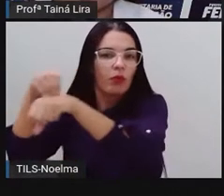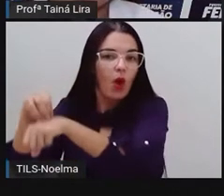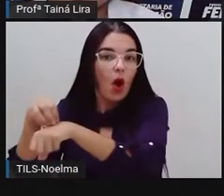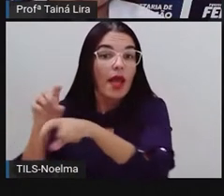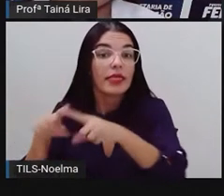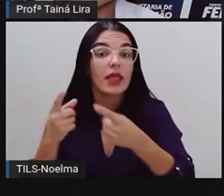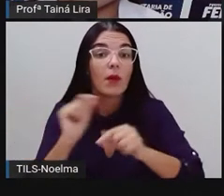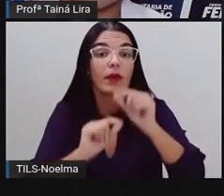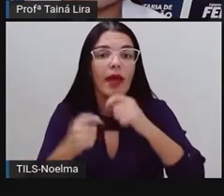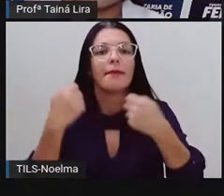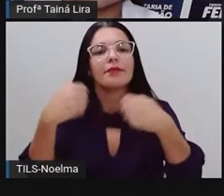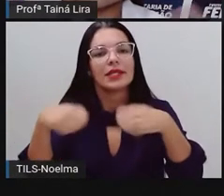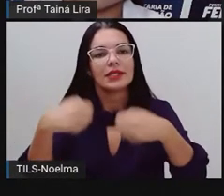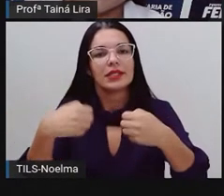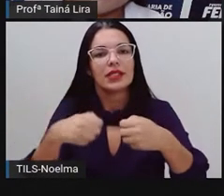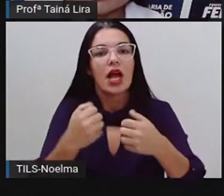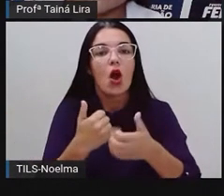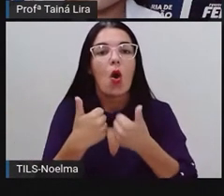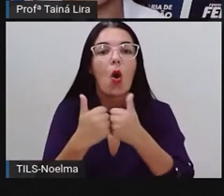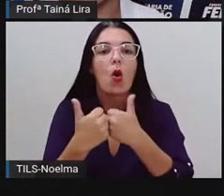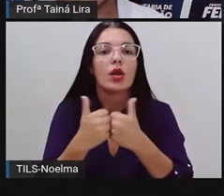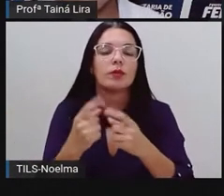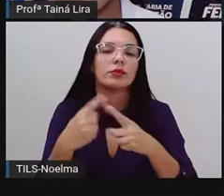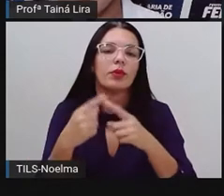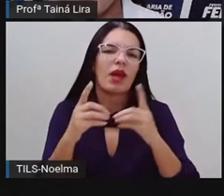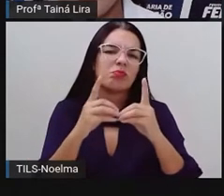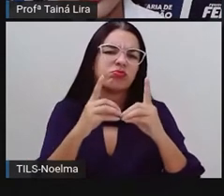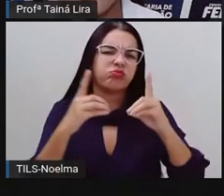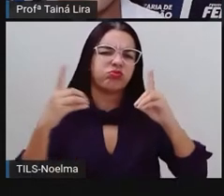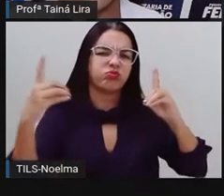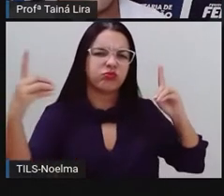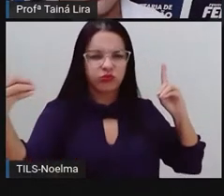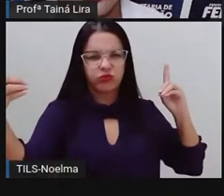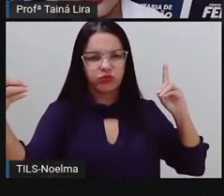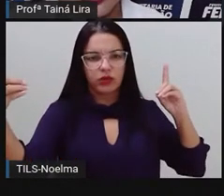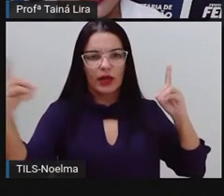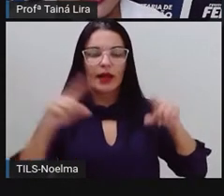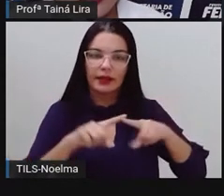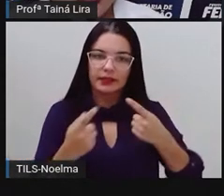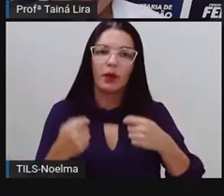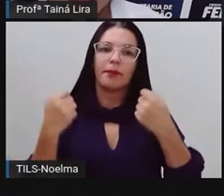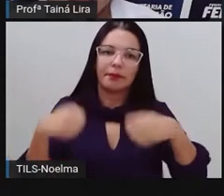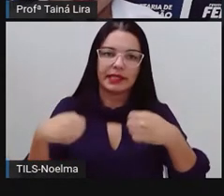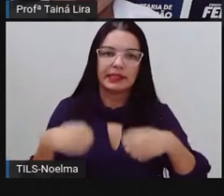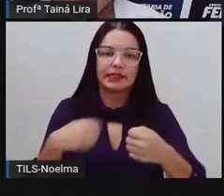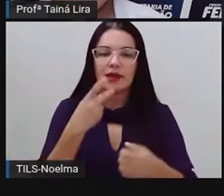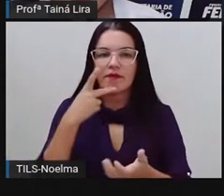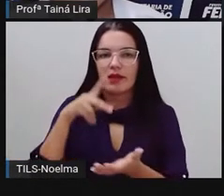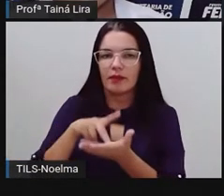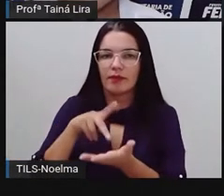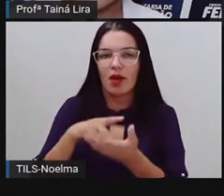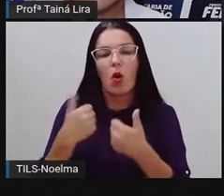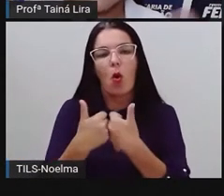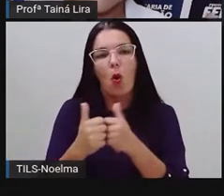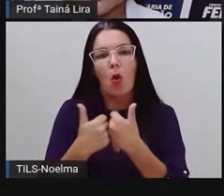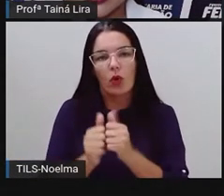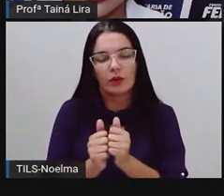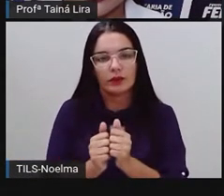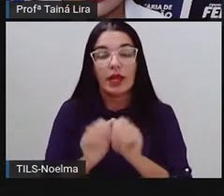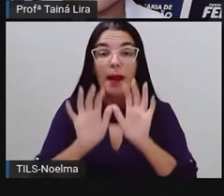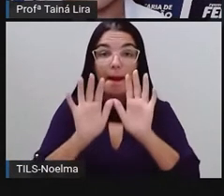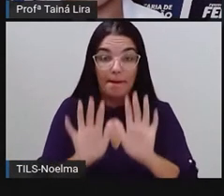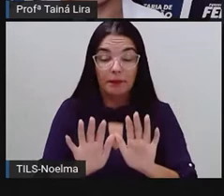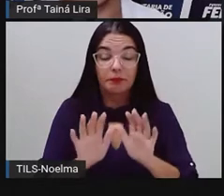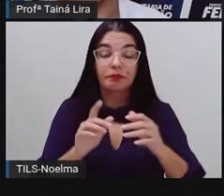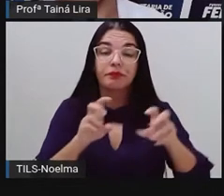urbana é maior então a distância mais longa a gente precisa realmente de um transporte aí para se deslocar tá na